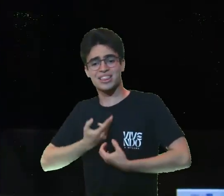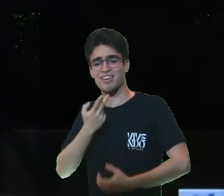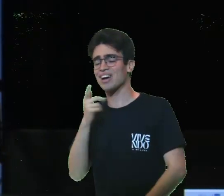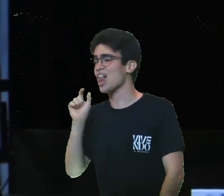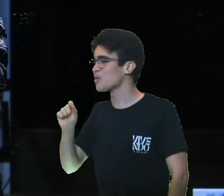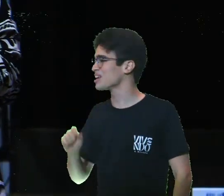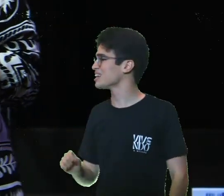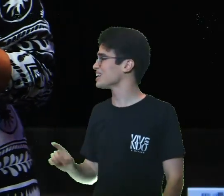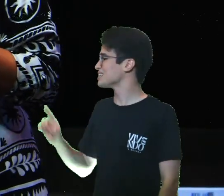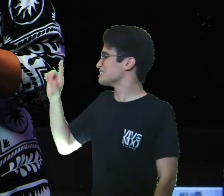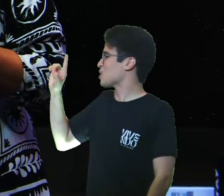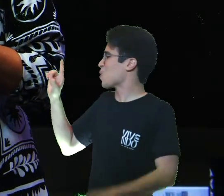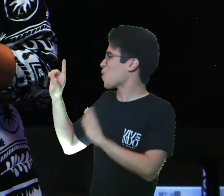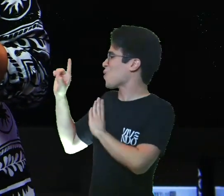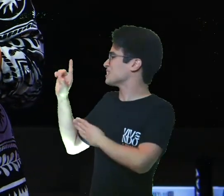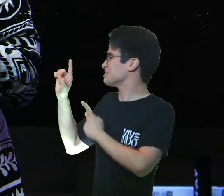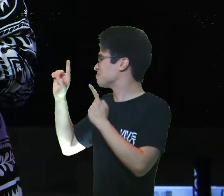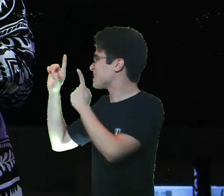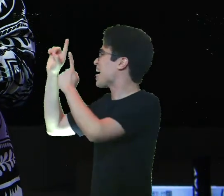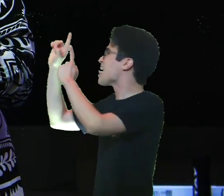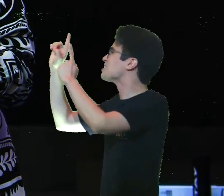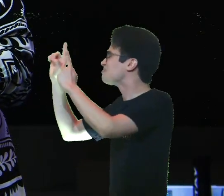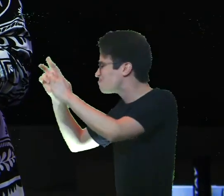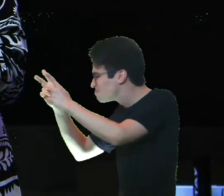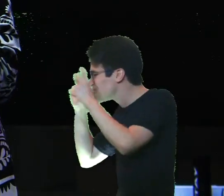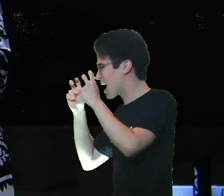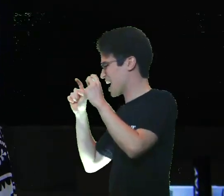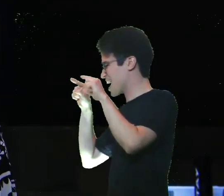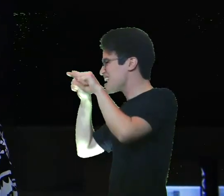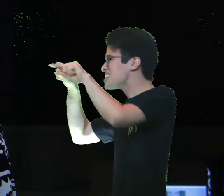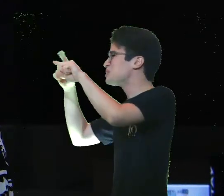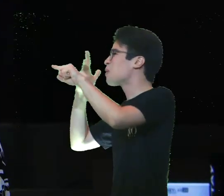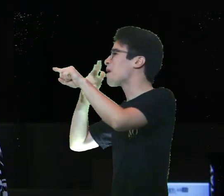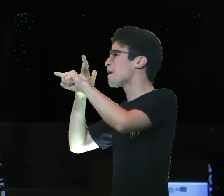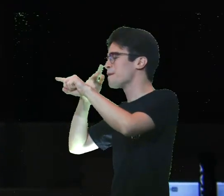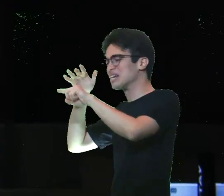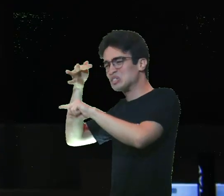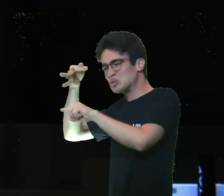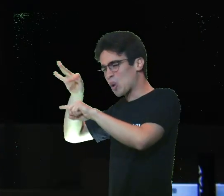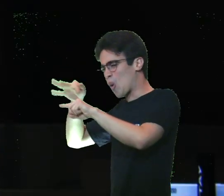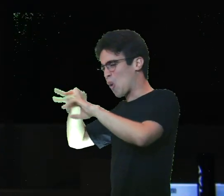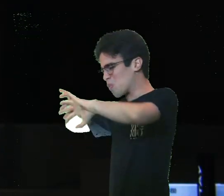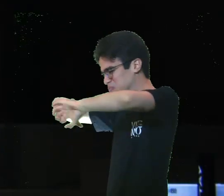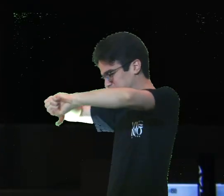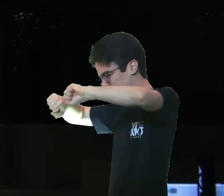coração de Deus, e o coração de Deus é uma ferida aberta.